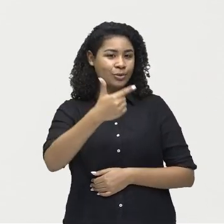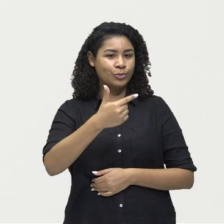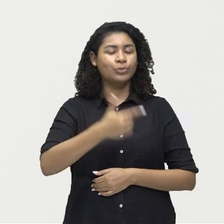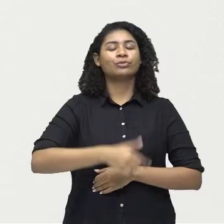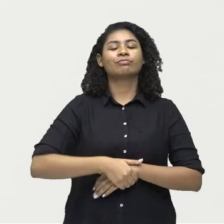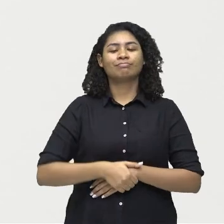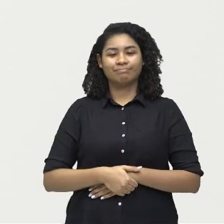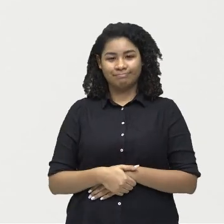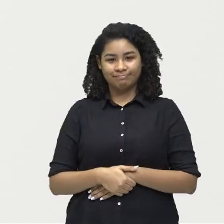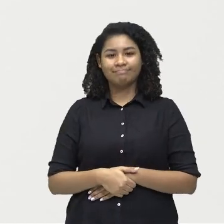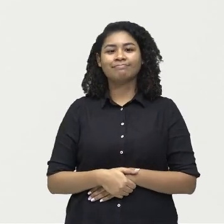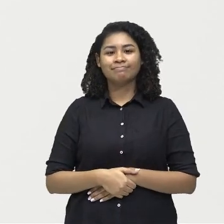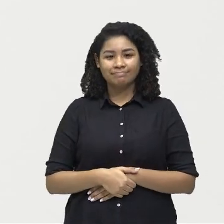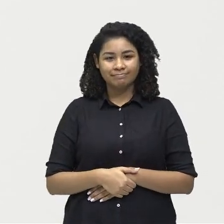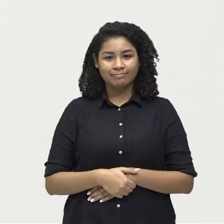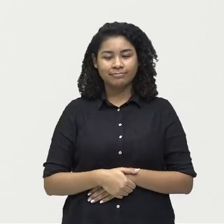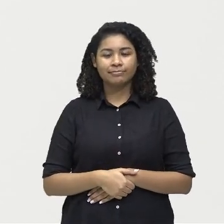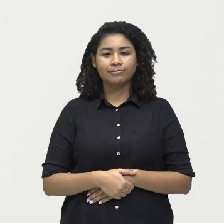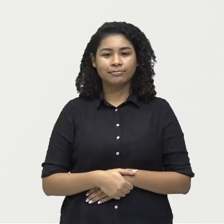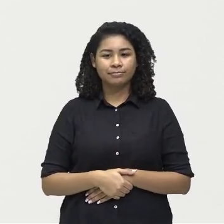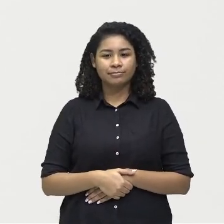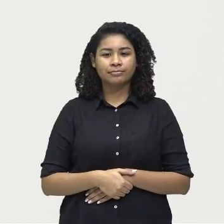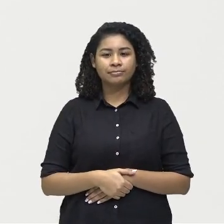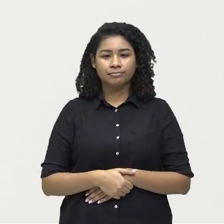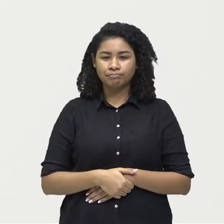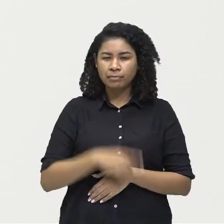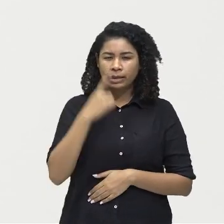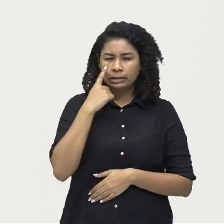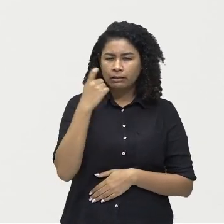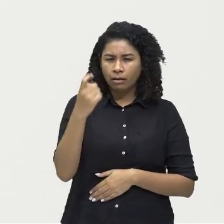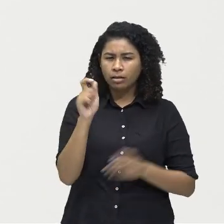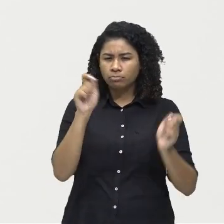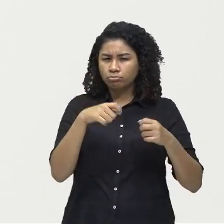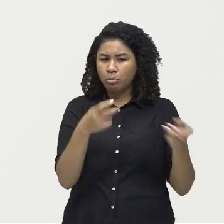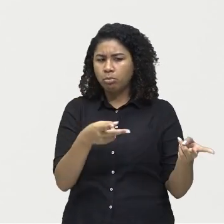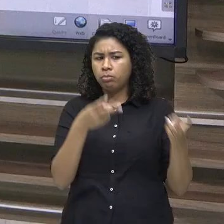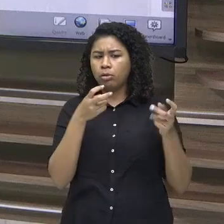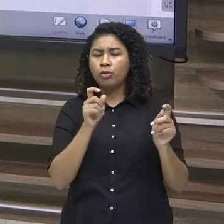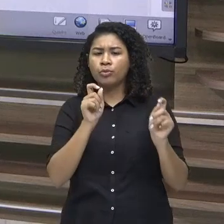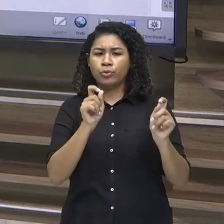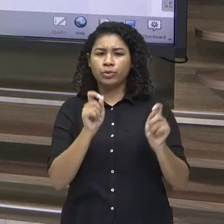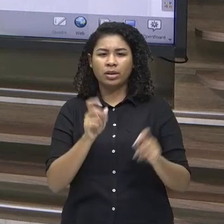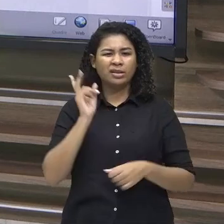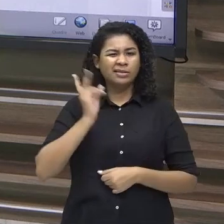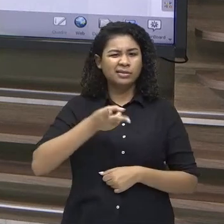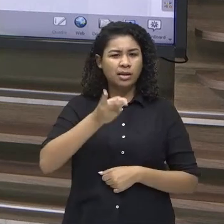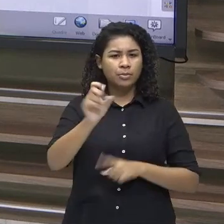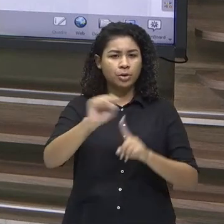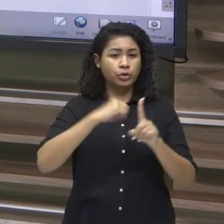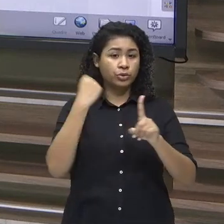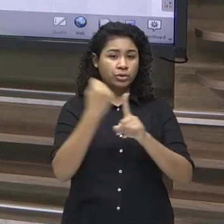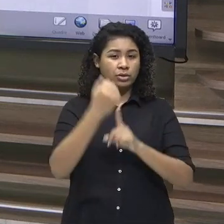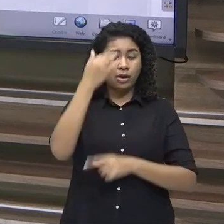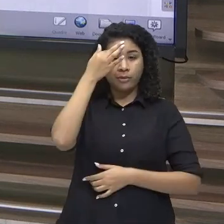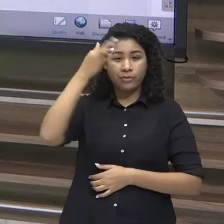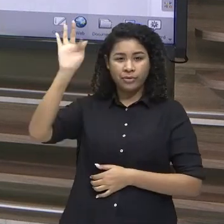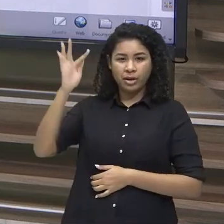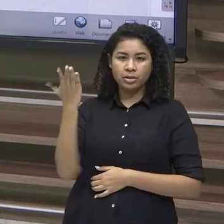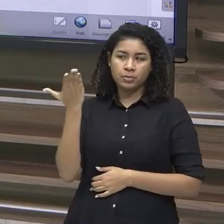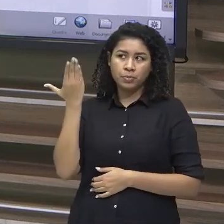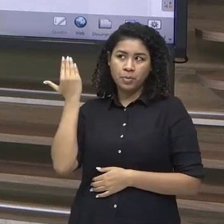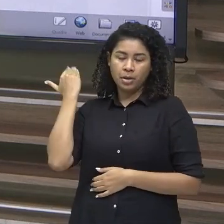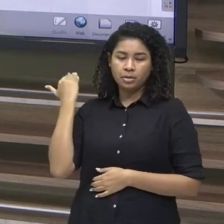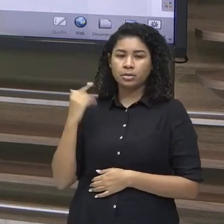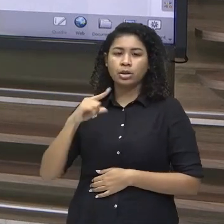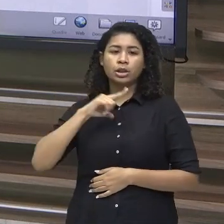detrimento ao terceiro estado. É interessante que a gente vê que toda a sociedade francesa, na época do antigo regime,